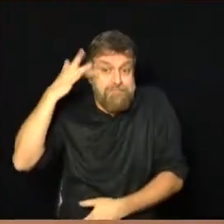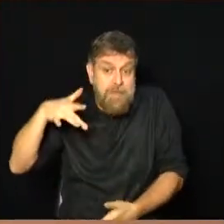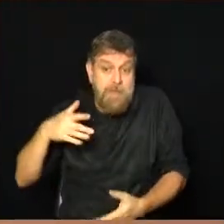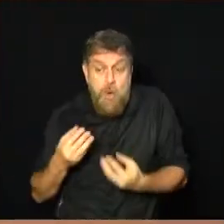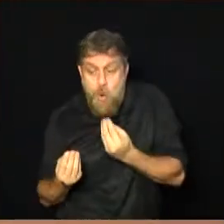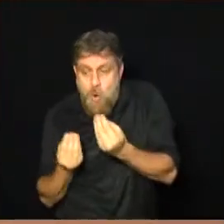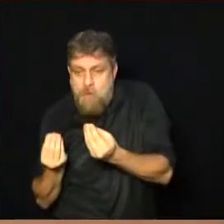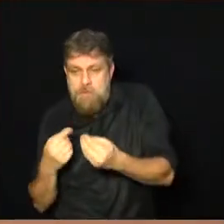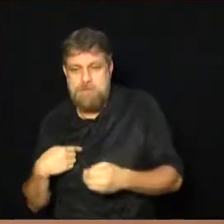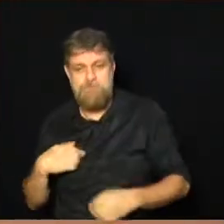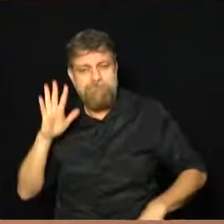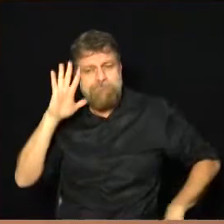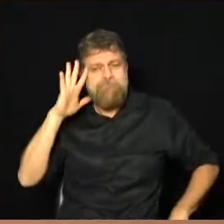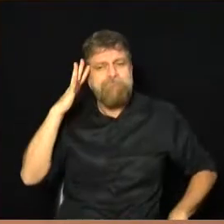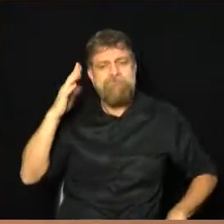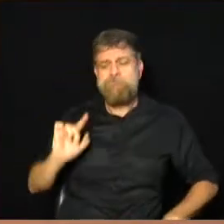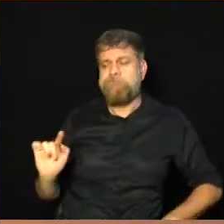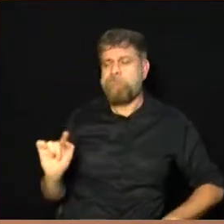seguinte, tomamos uma decisão.